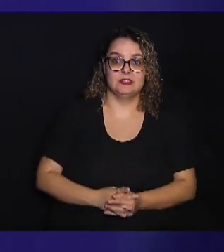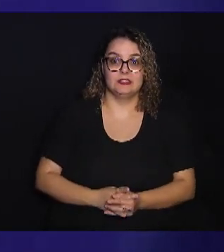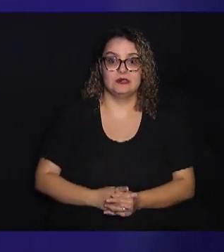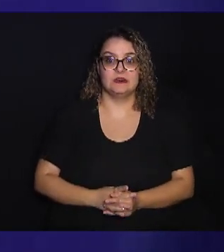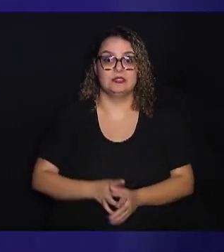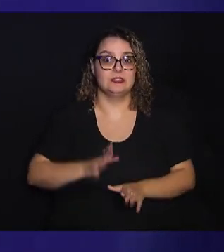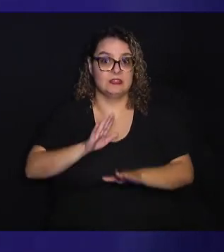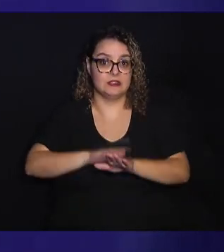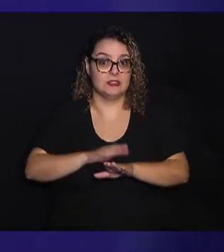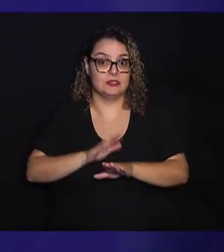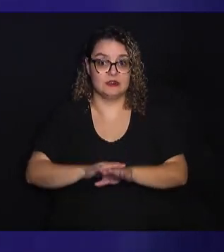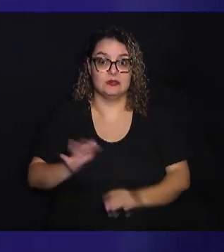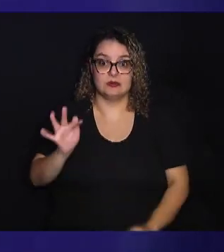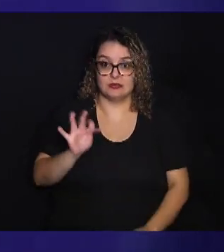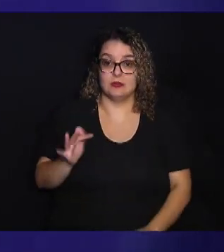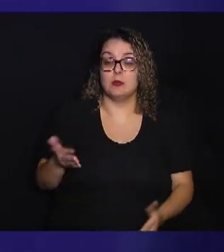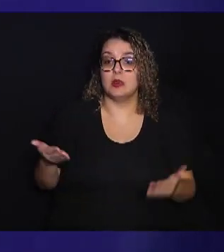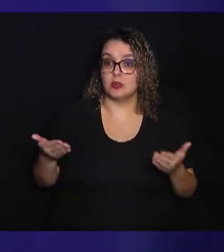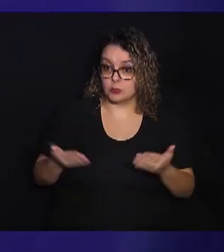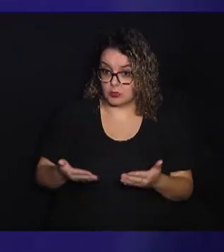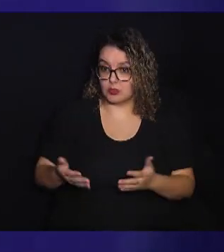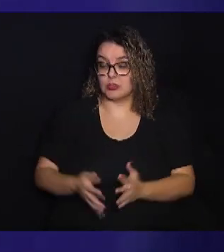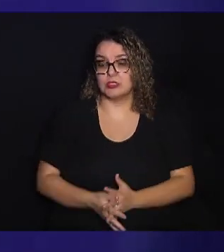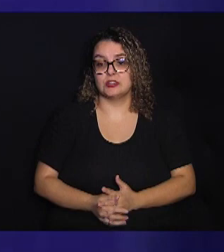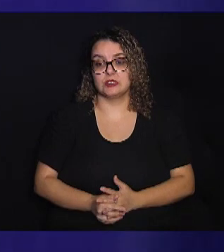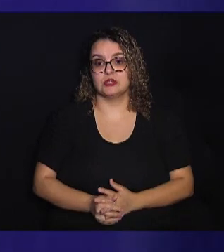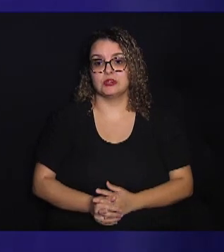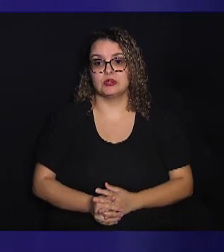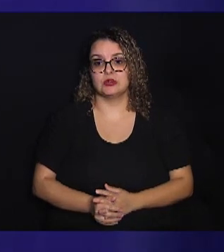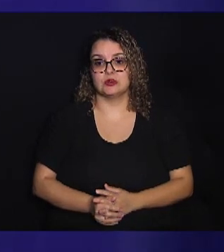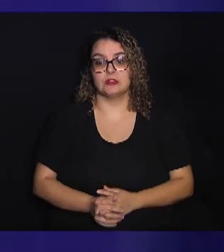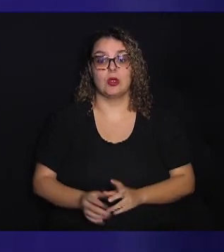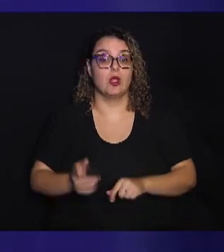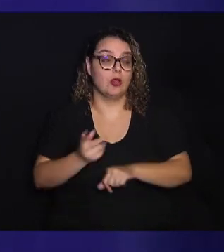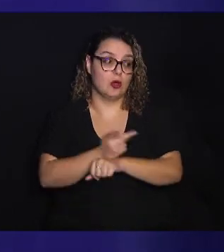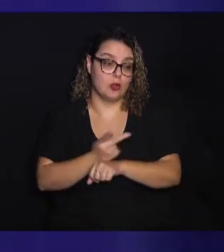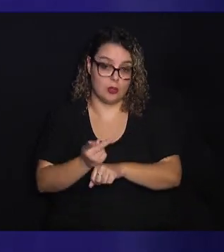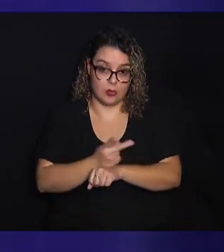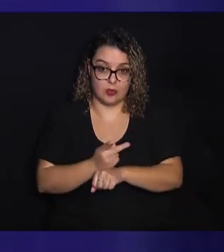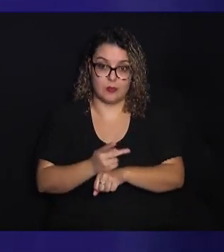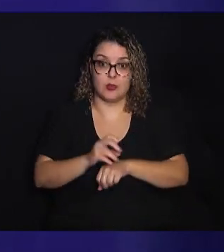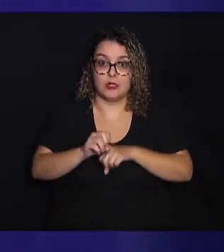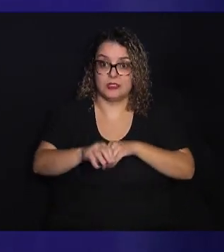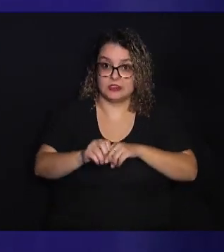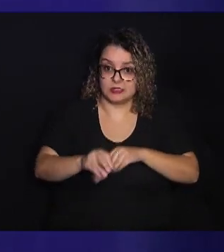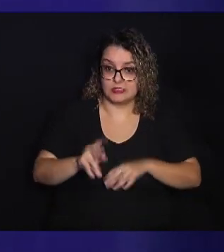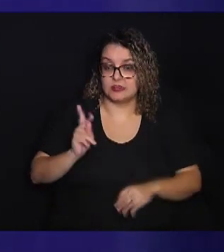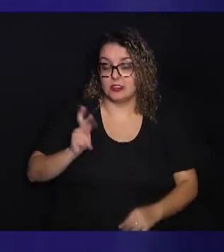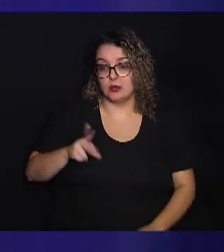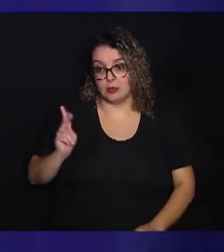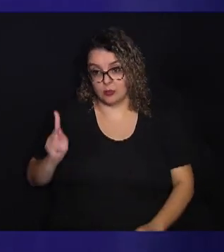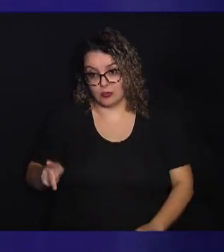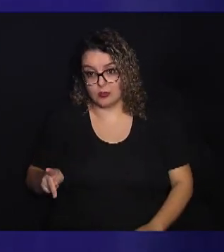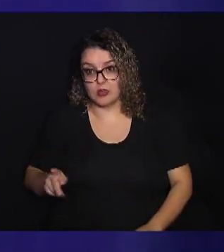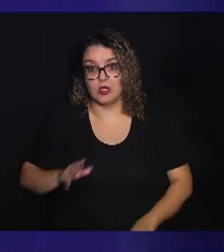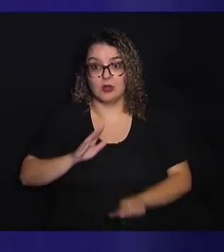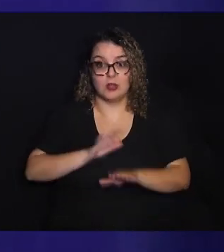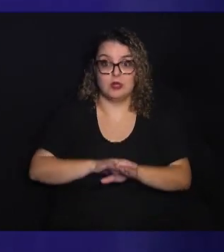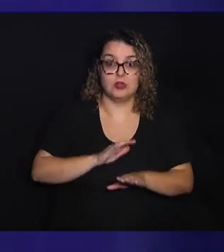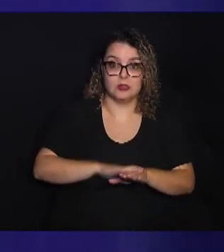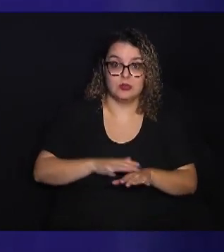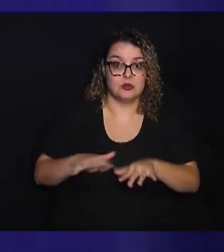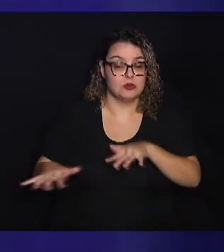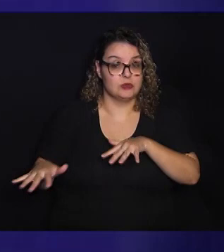com faculdades. Mas hoje eu busco formar professores para atuar com o